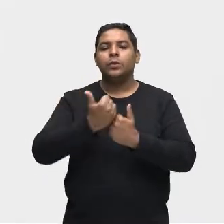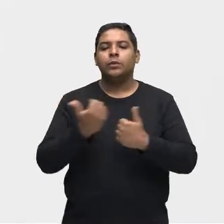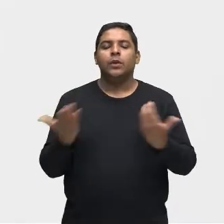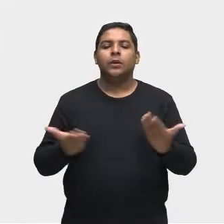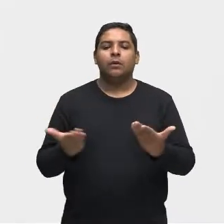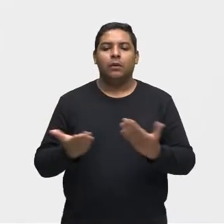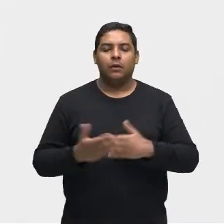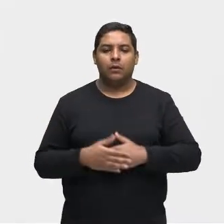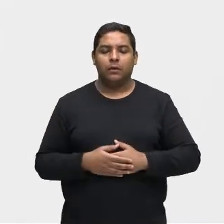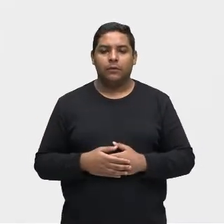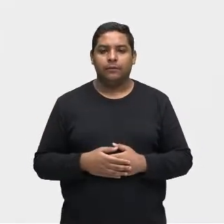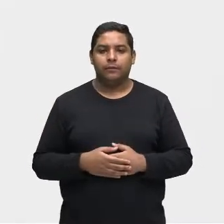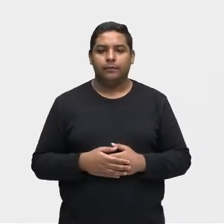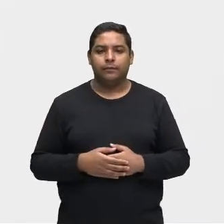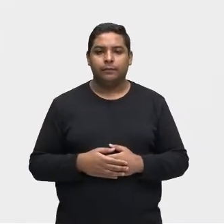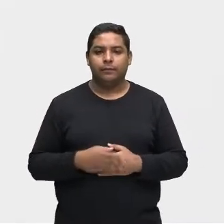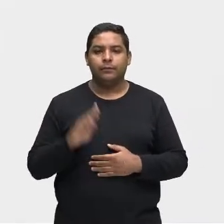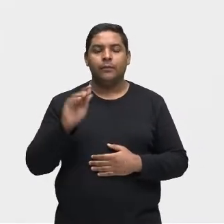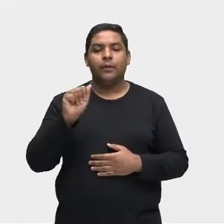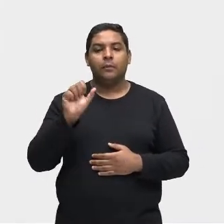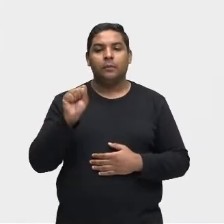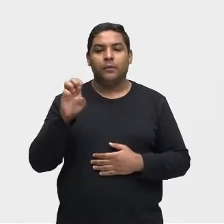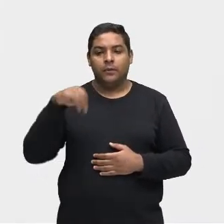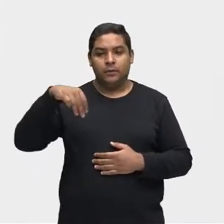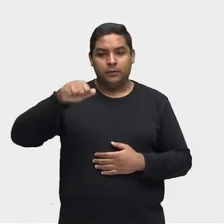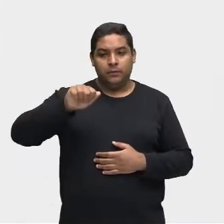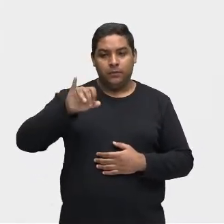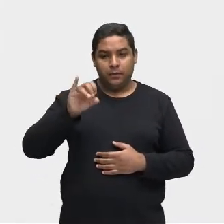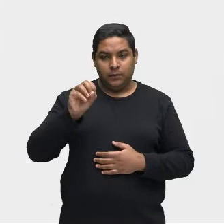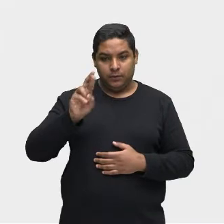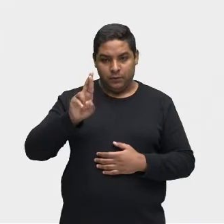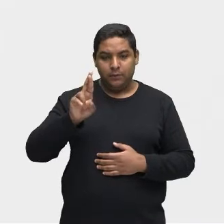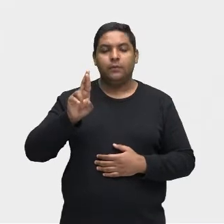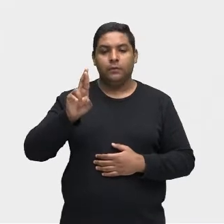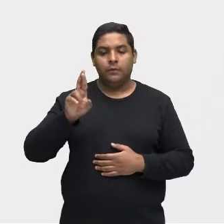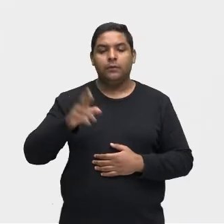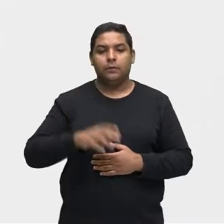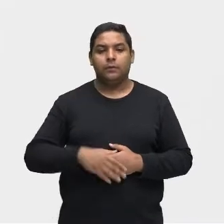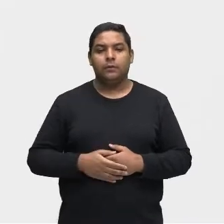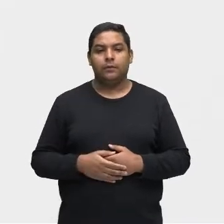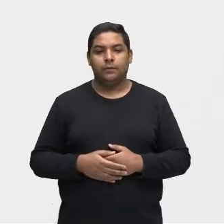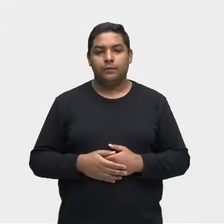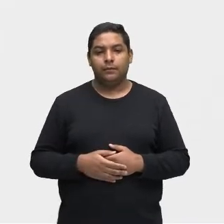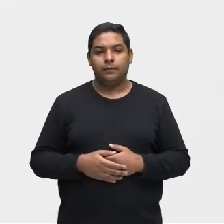quê? É a base maior, como nós estamos observando aqui, ó,